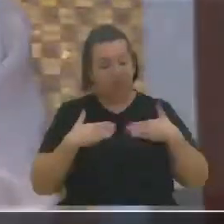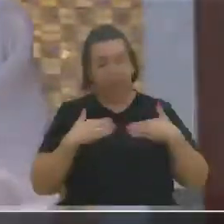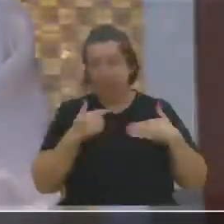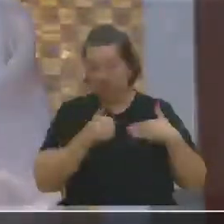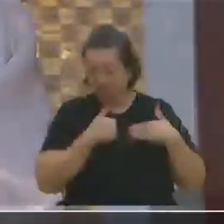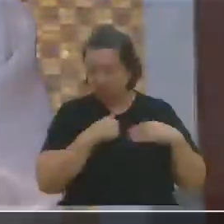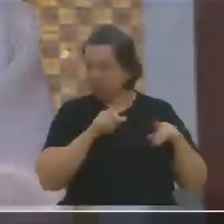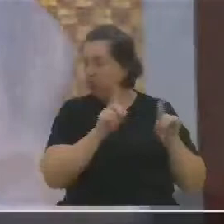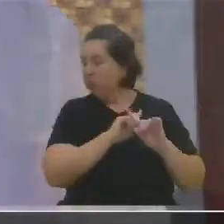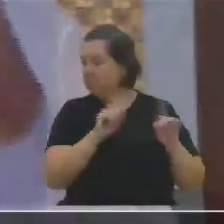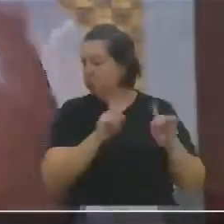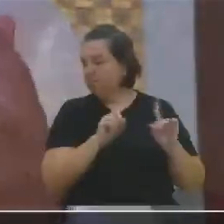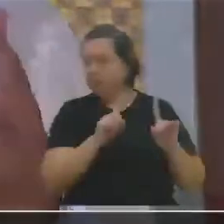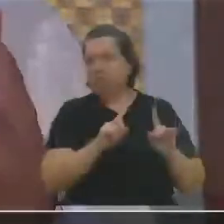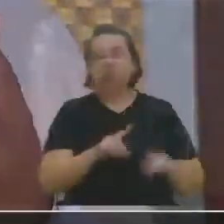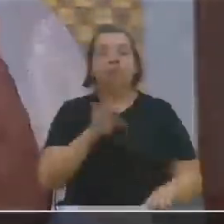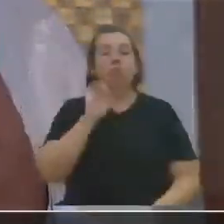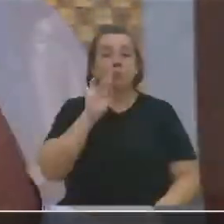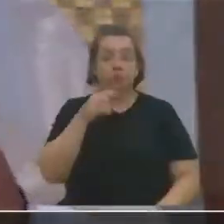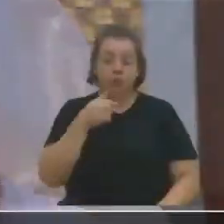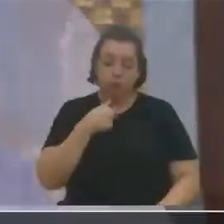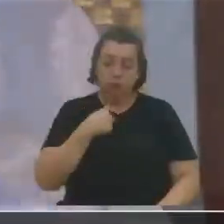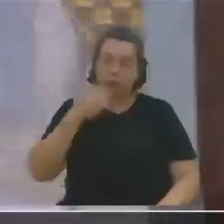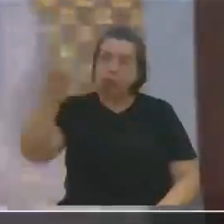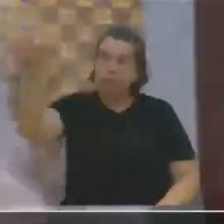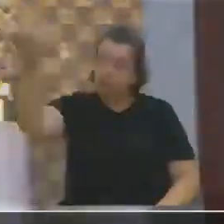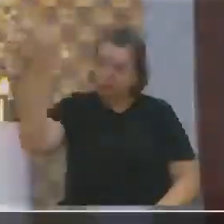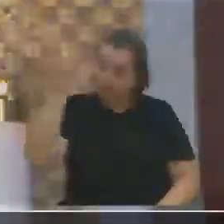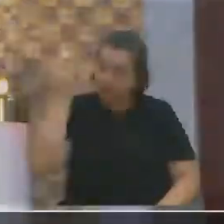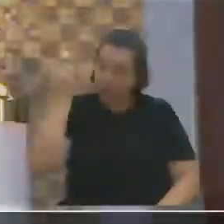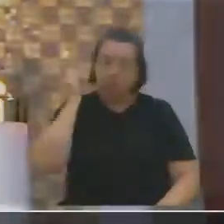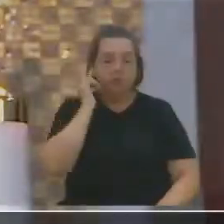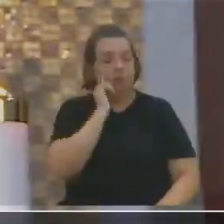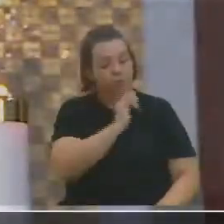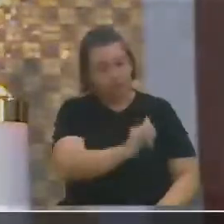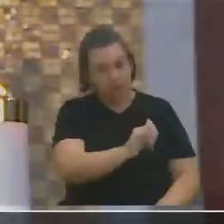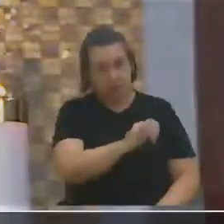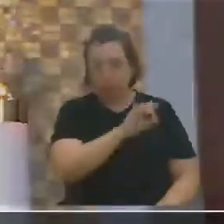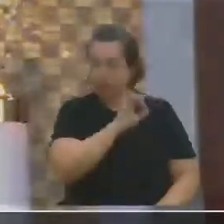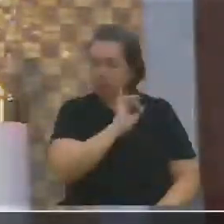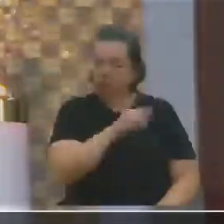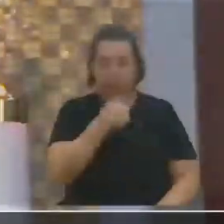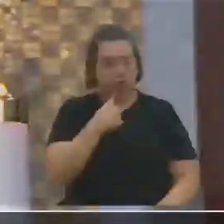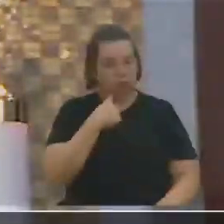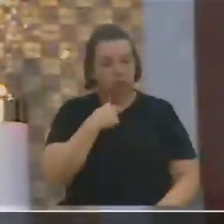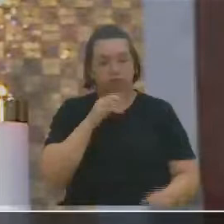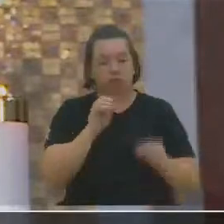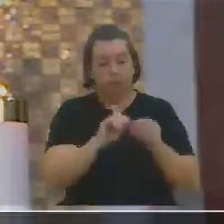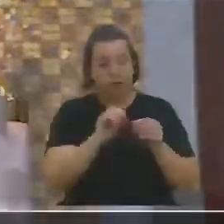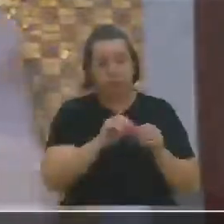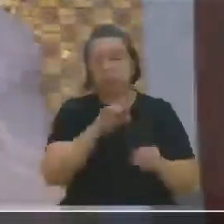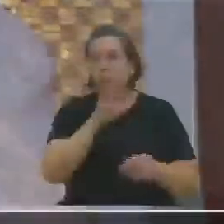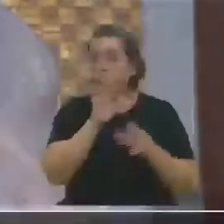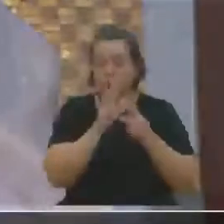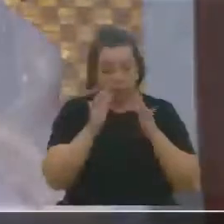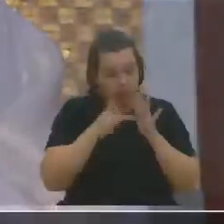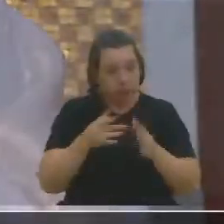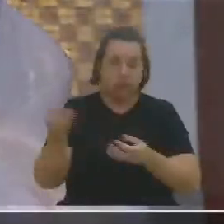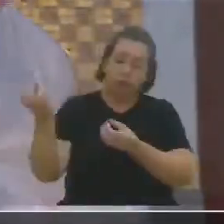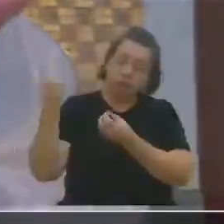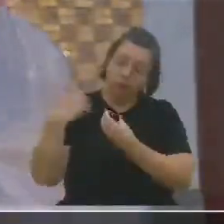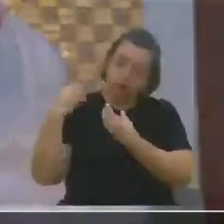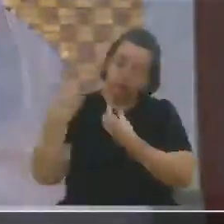deles, apenas foram instrumentos da graça